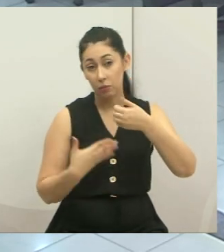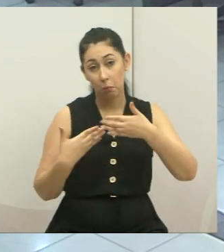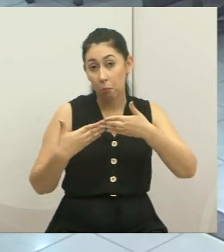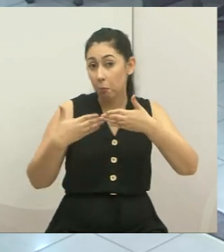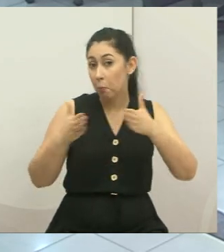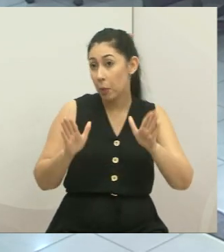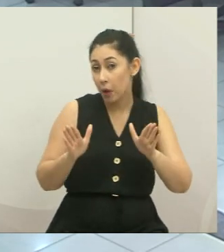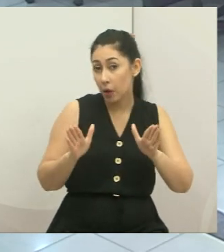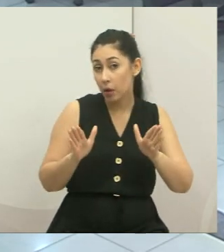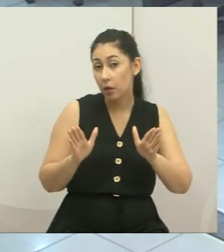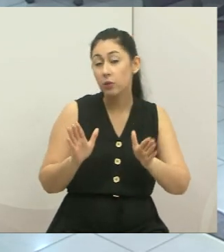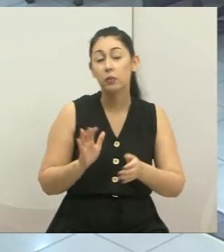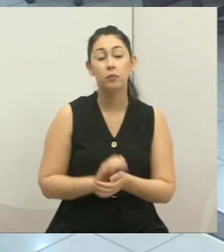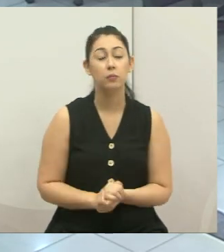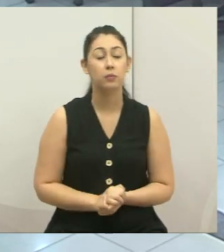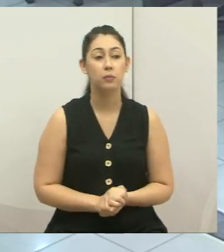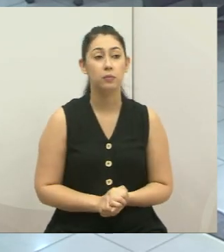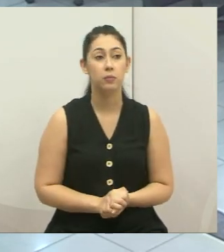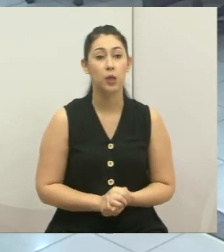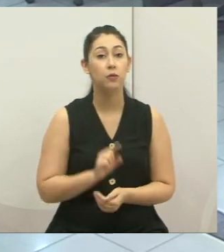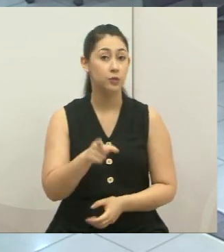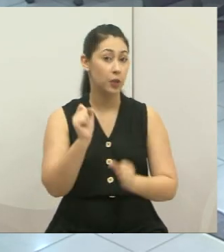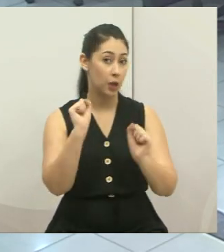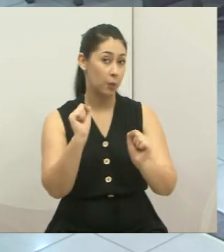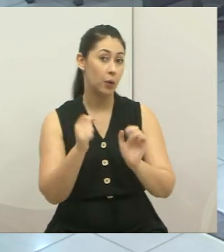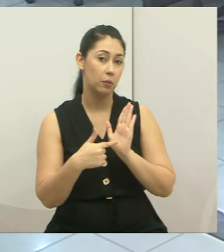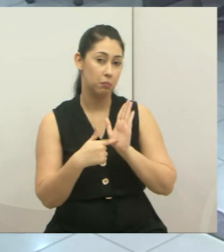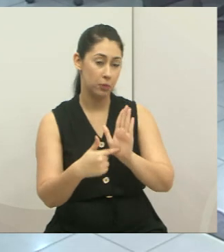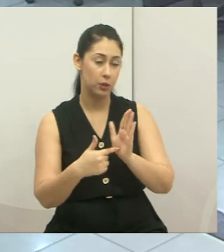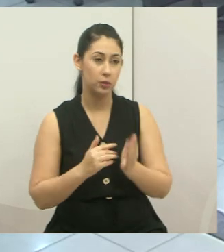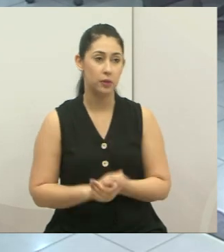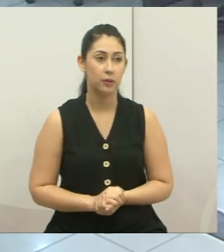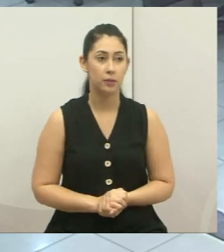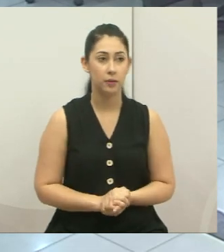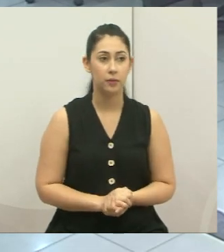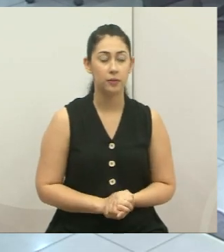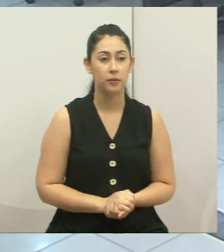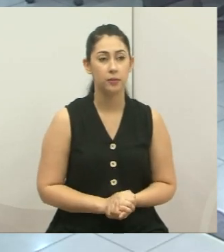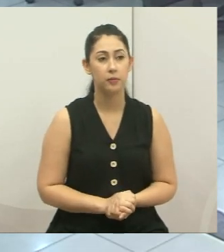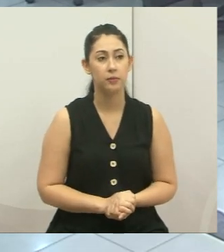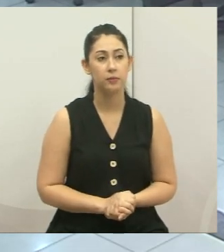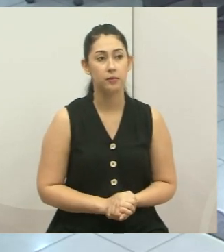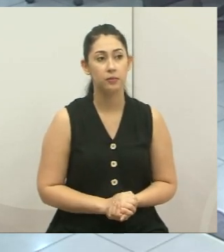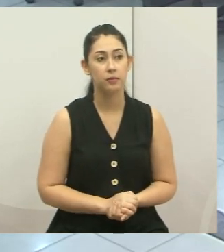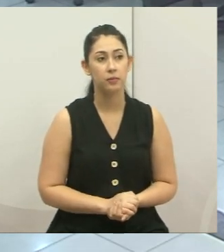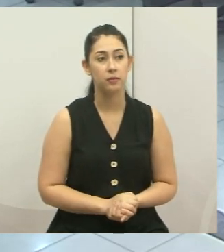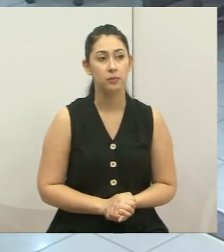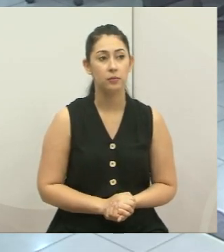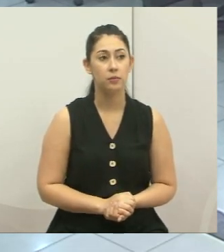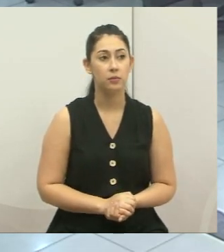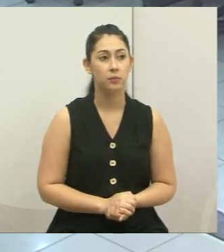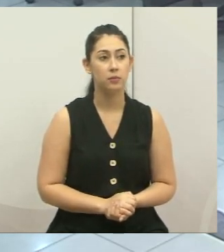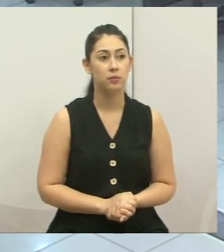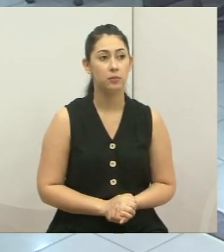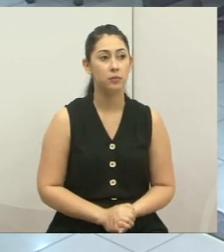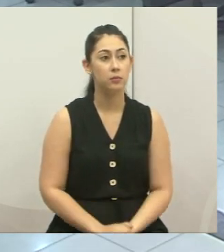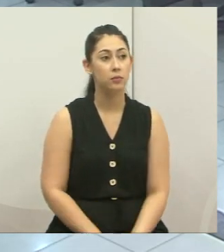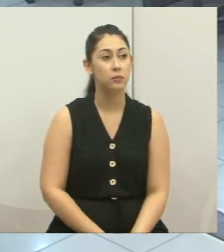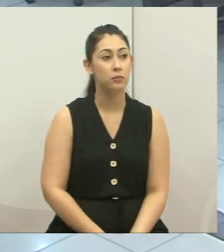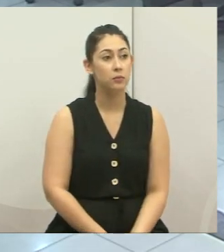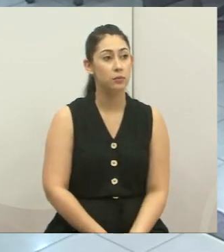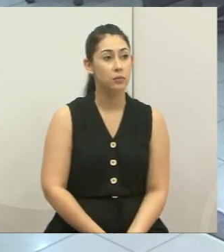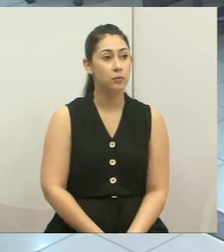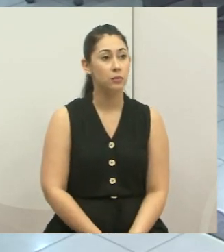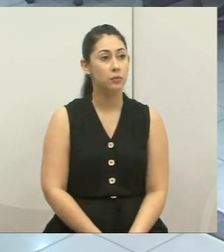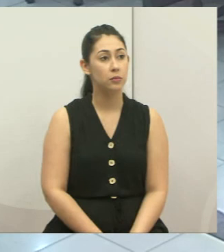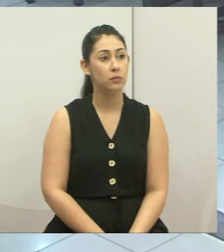por mais algum tempo também, e você pode se manifestar lá. Nós vamos dar outros... Quantos